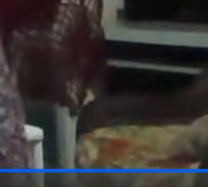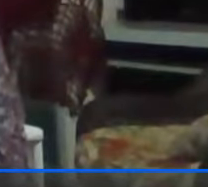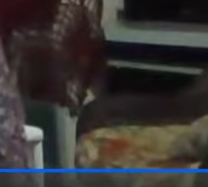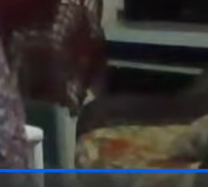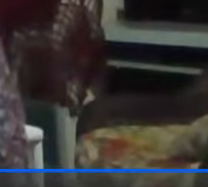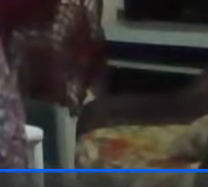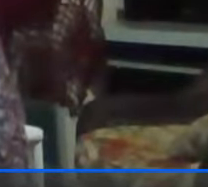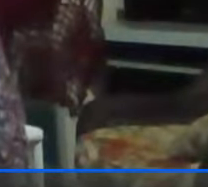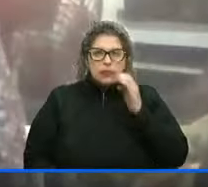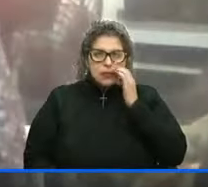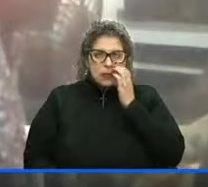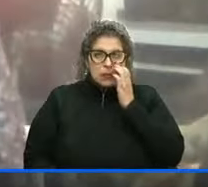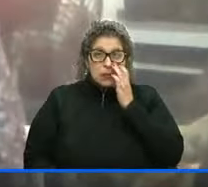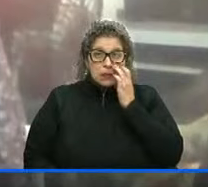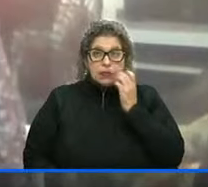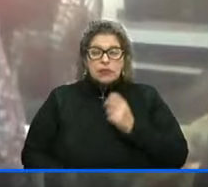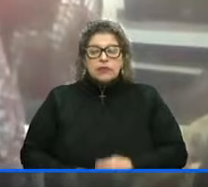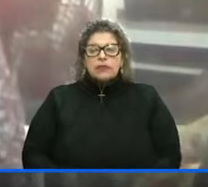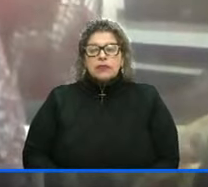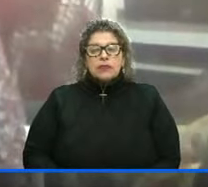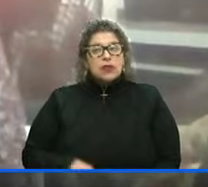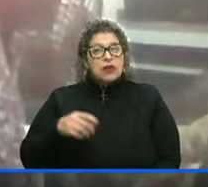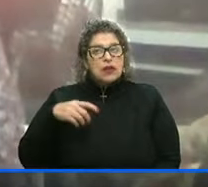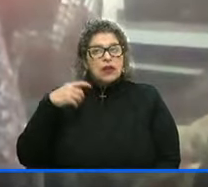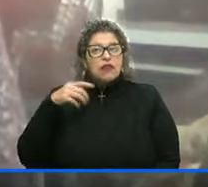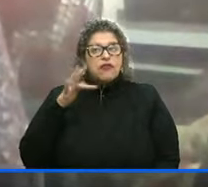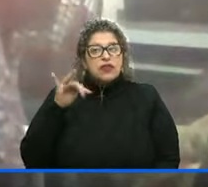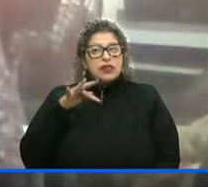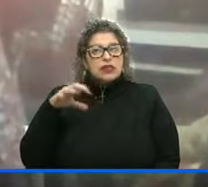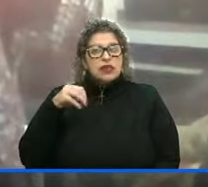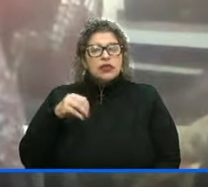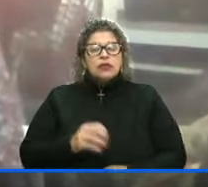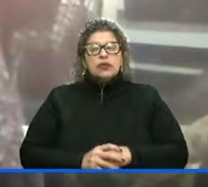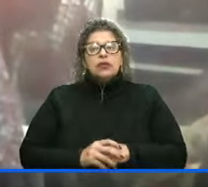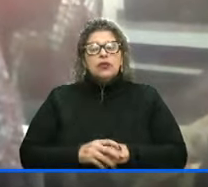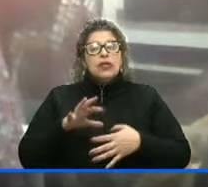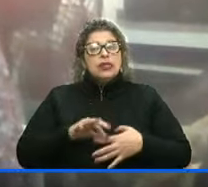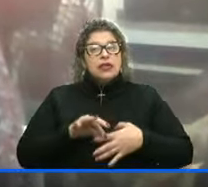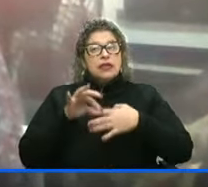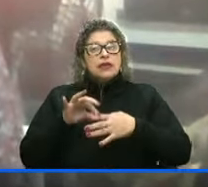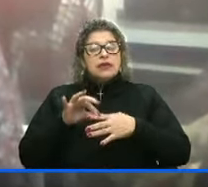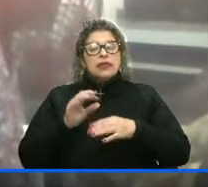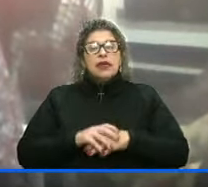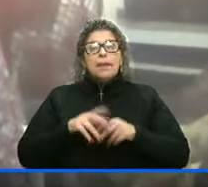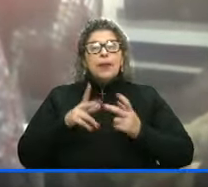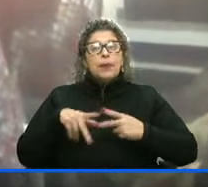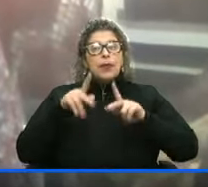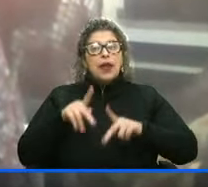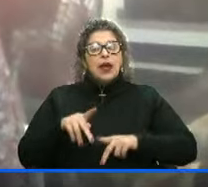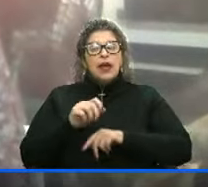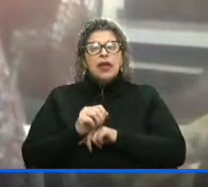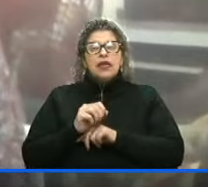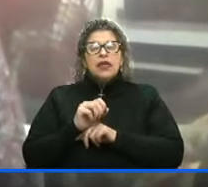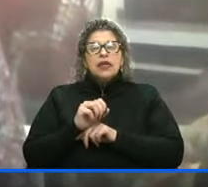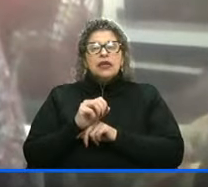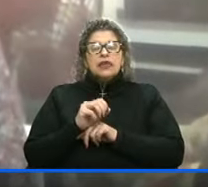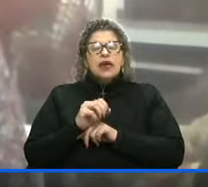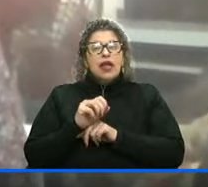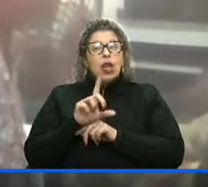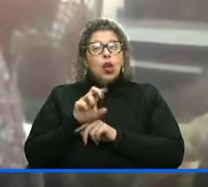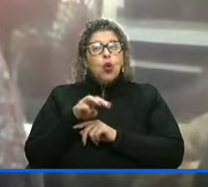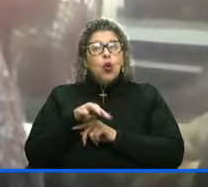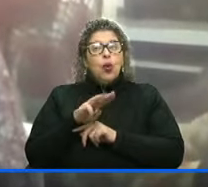Chegou aqui Francisco Giovanni, liderança popular na Lomba do Pinheiro, bem-vindo. Muito legal estar